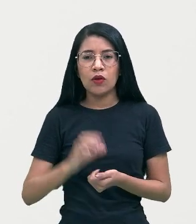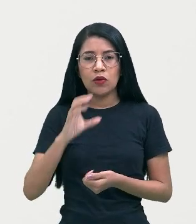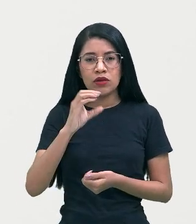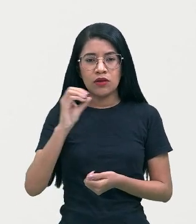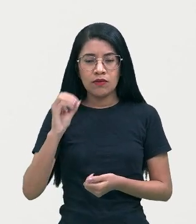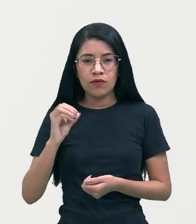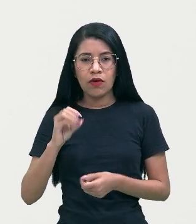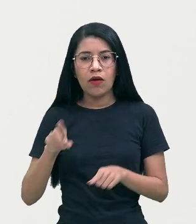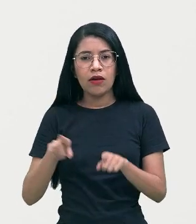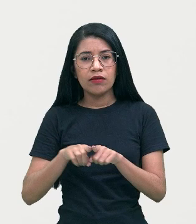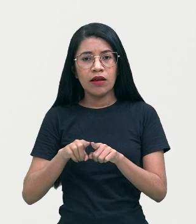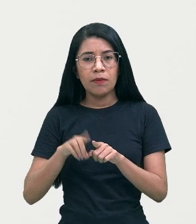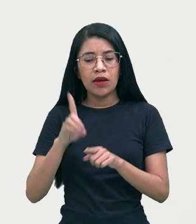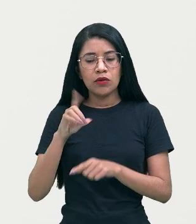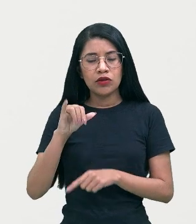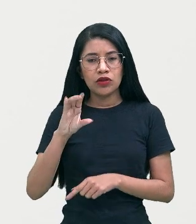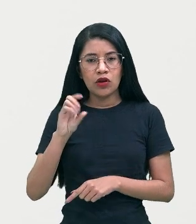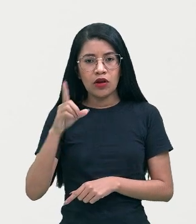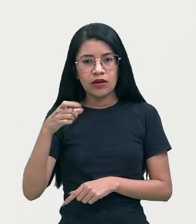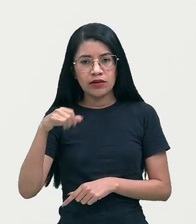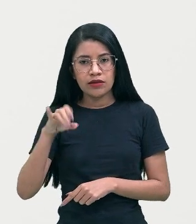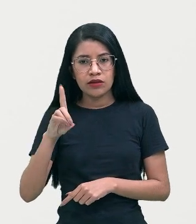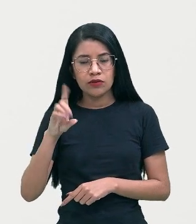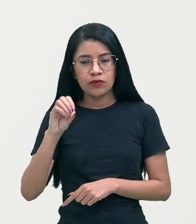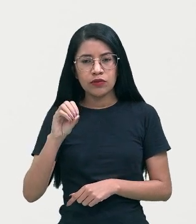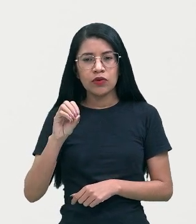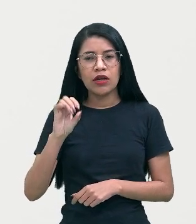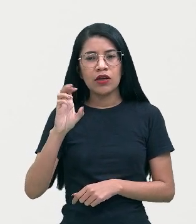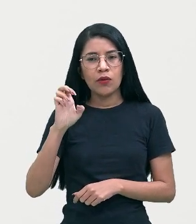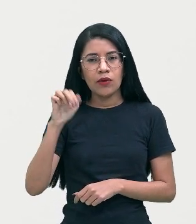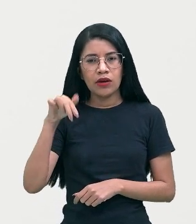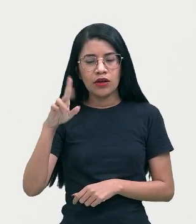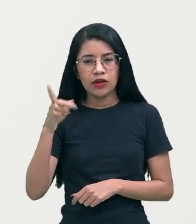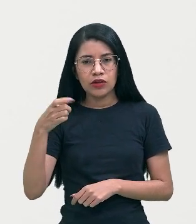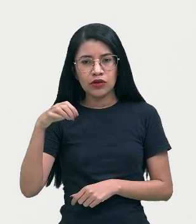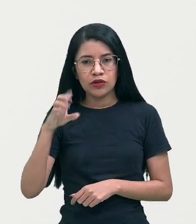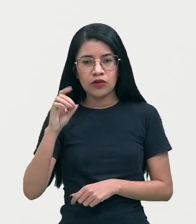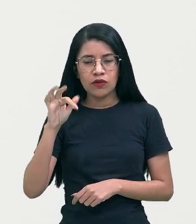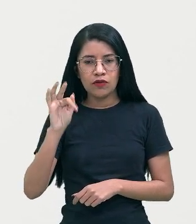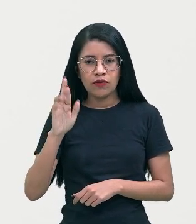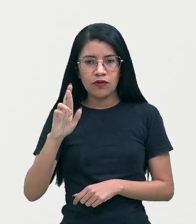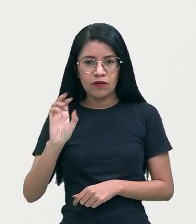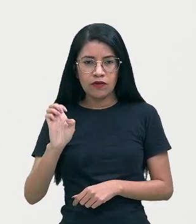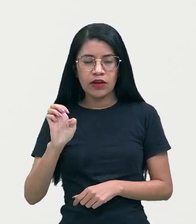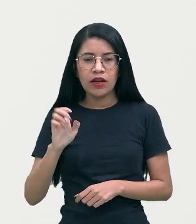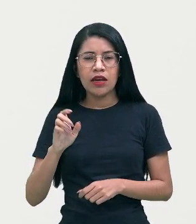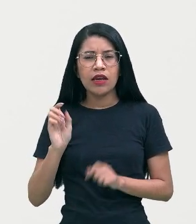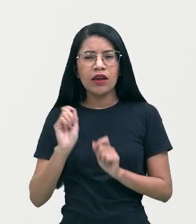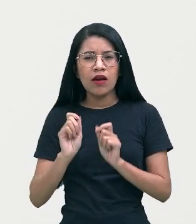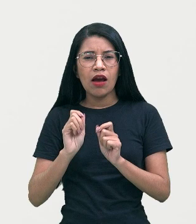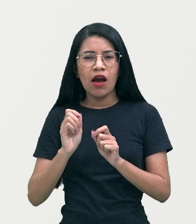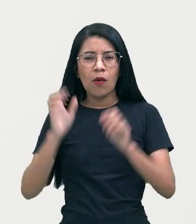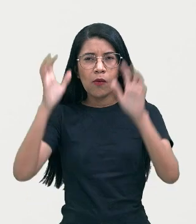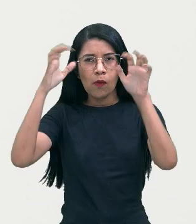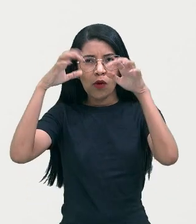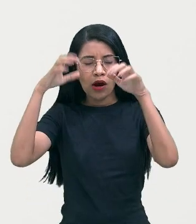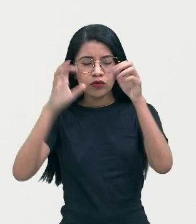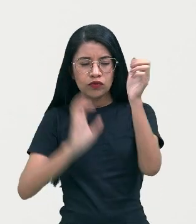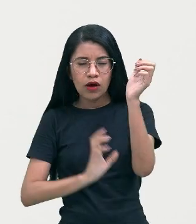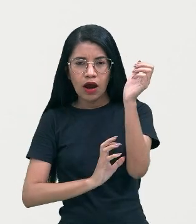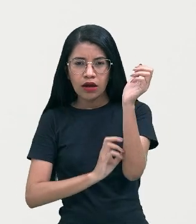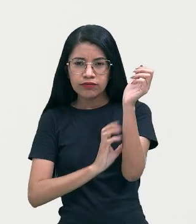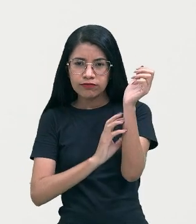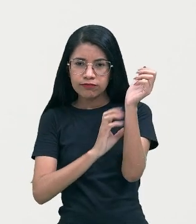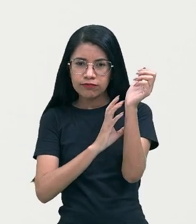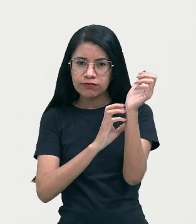além do dióxido de enxofre e óxido de nitrogênio, contribuintes da chuva ácida, advém dessa fonte de energia.